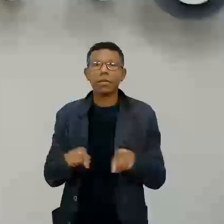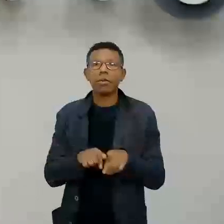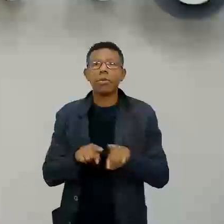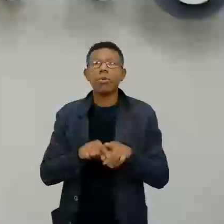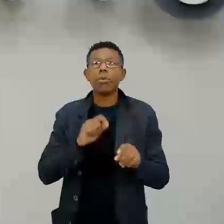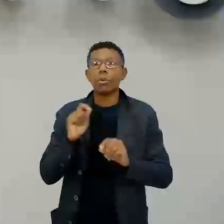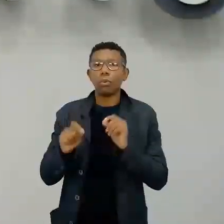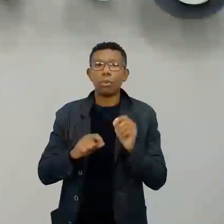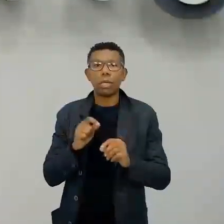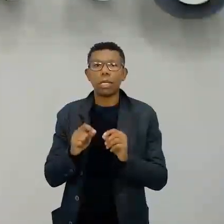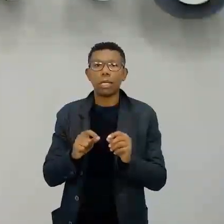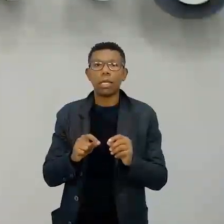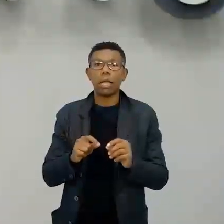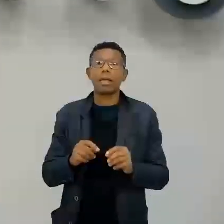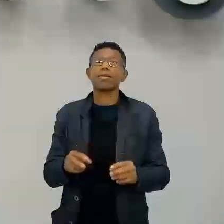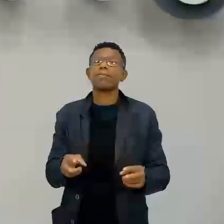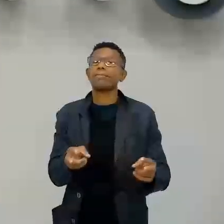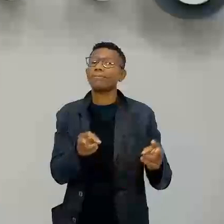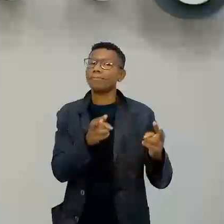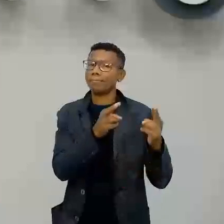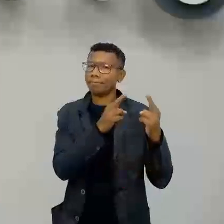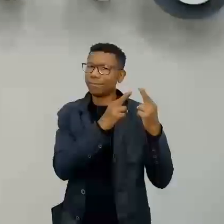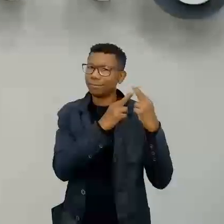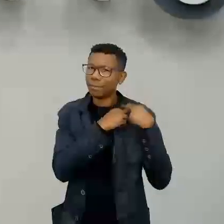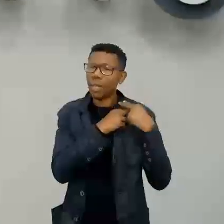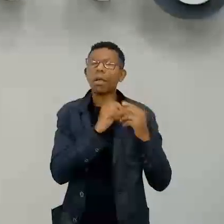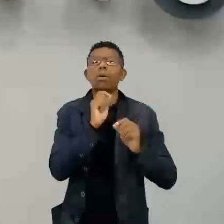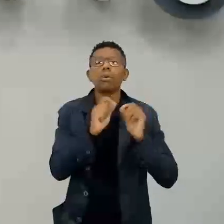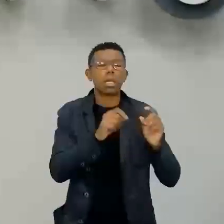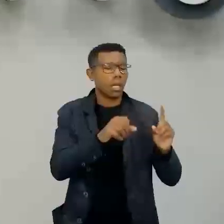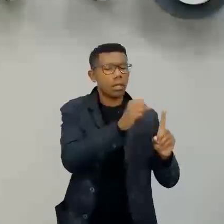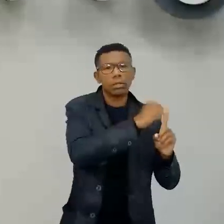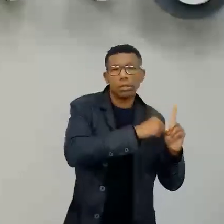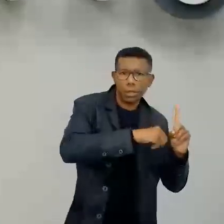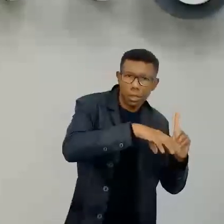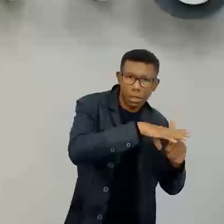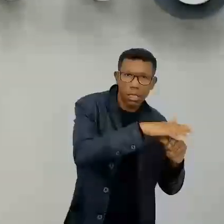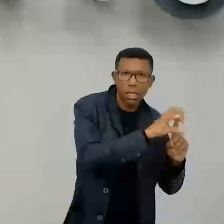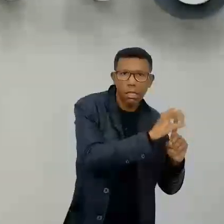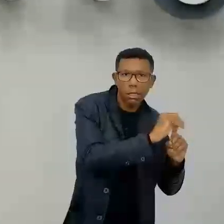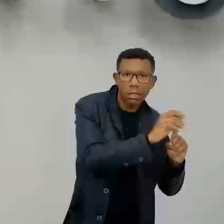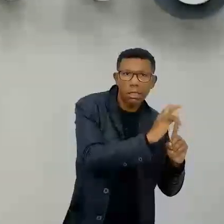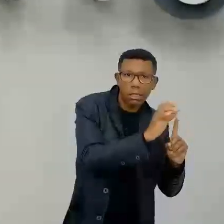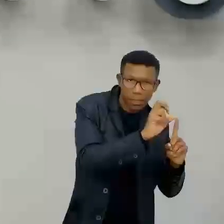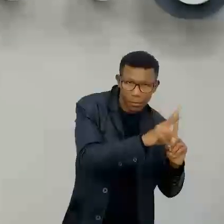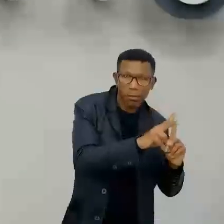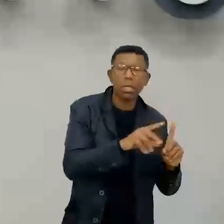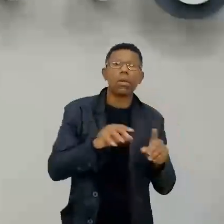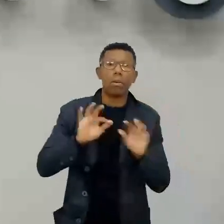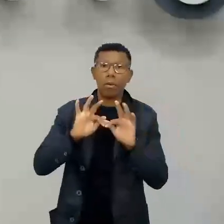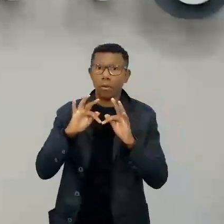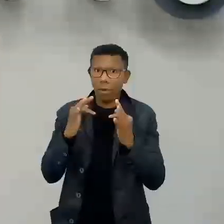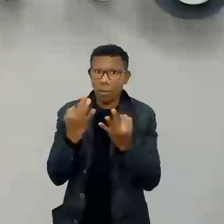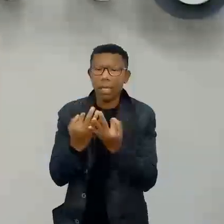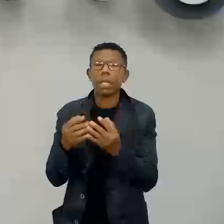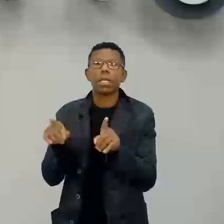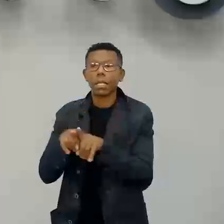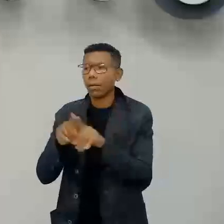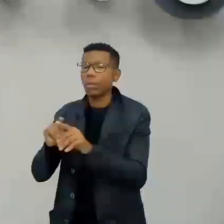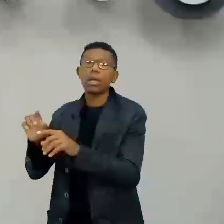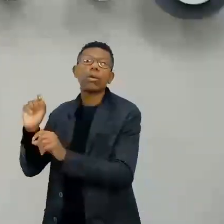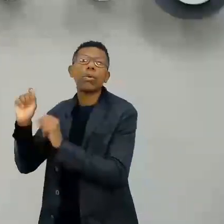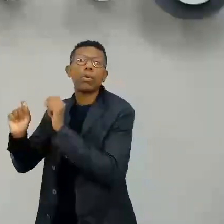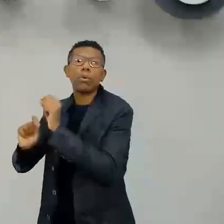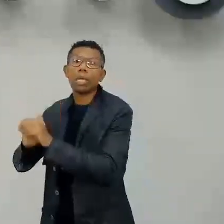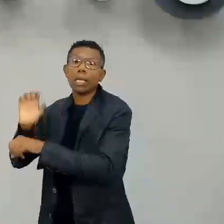envolvendo aí uma corresponsabilidade entre sociedade civil, família e Estado. Né? Então, assim,